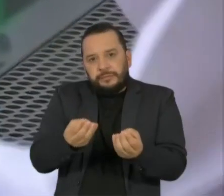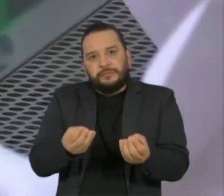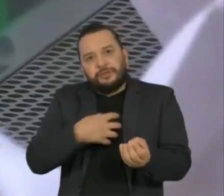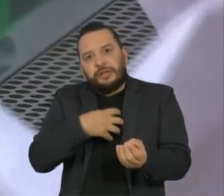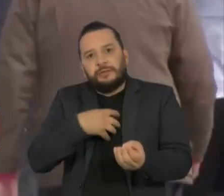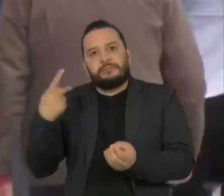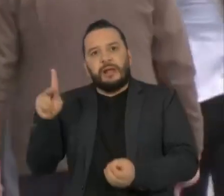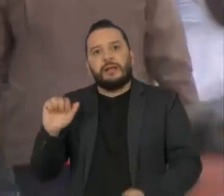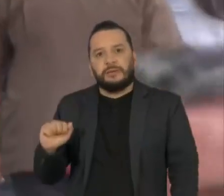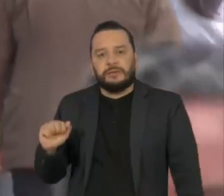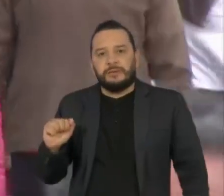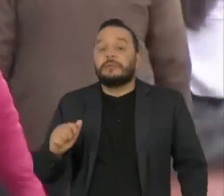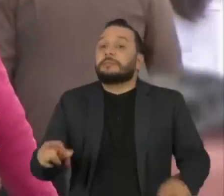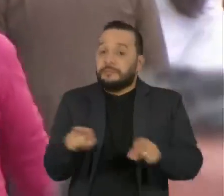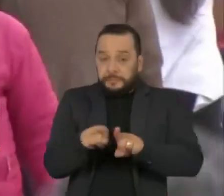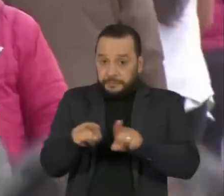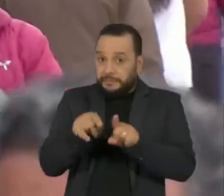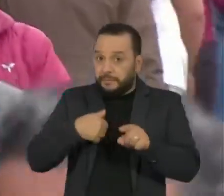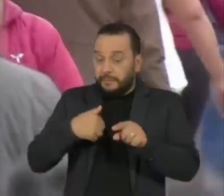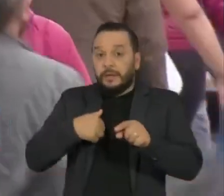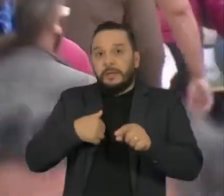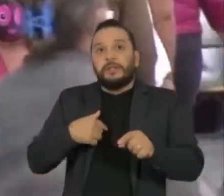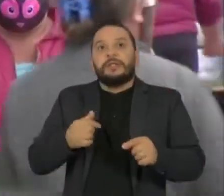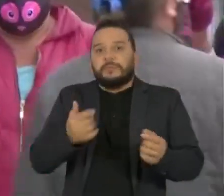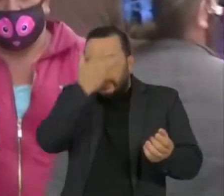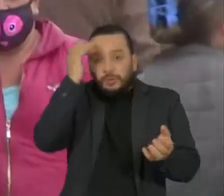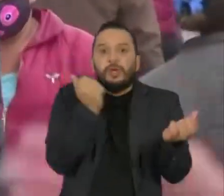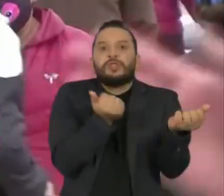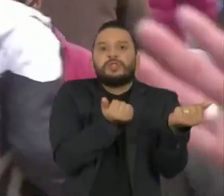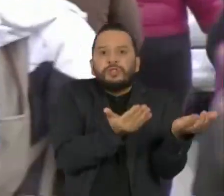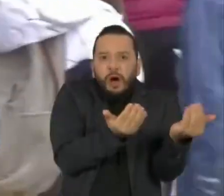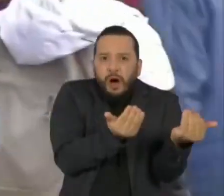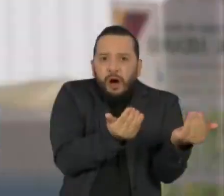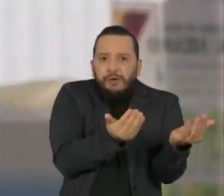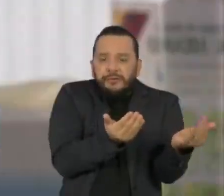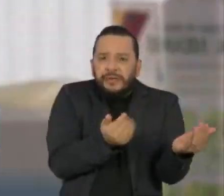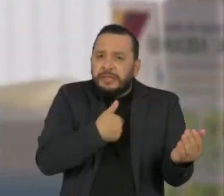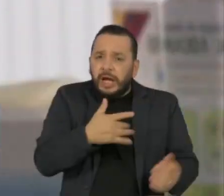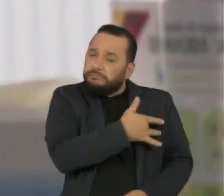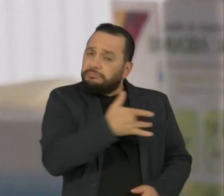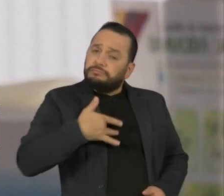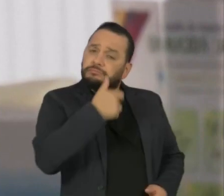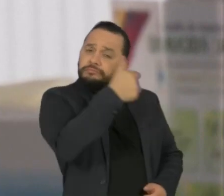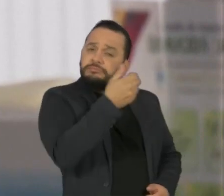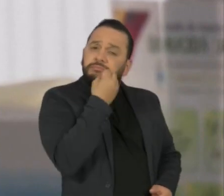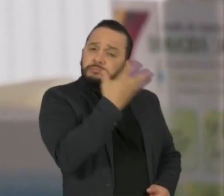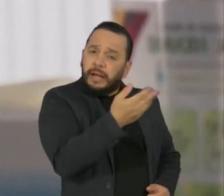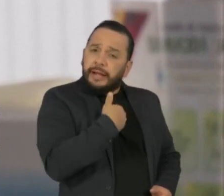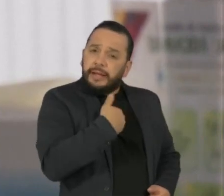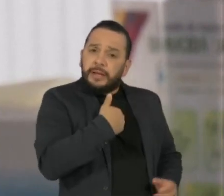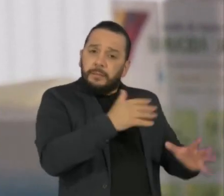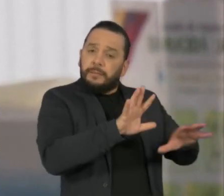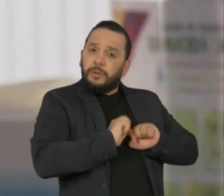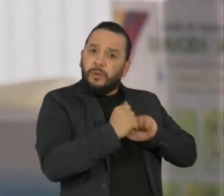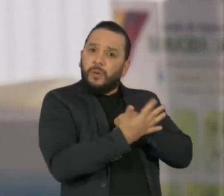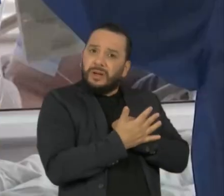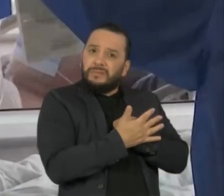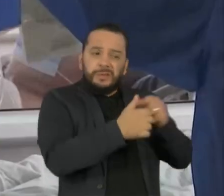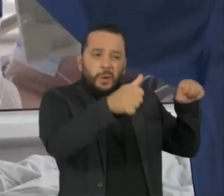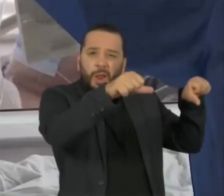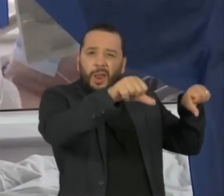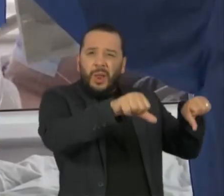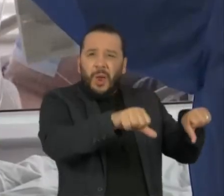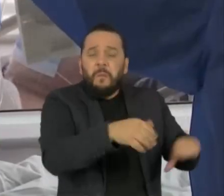-19. Já o material genético de jovens sem comorbidades, que desenvolveram uma forma grave da doença e